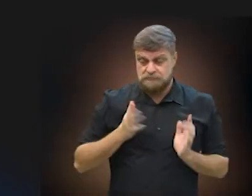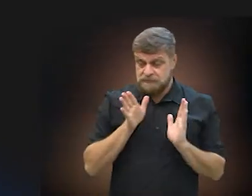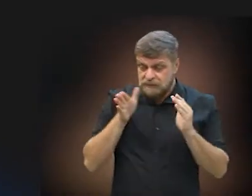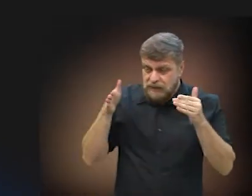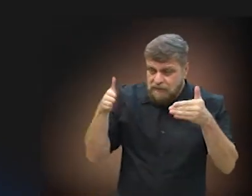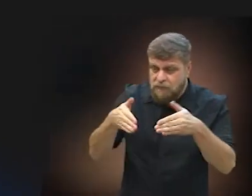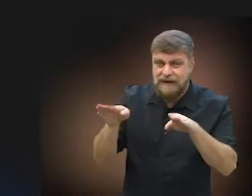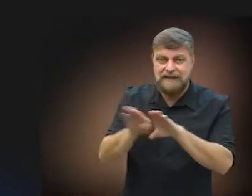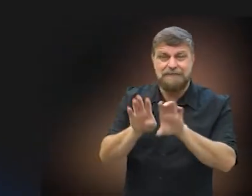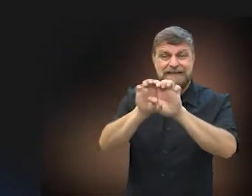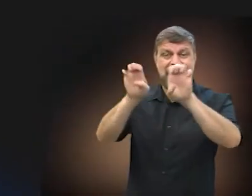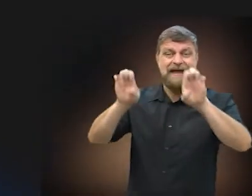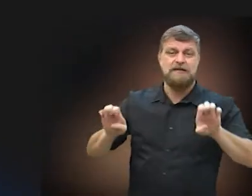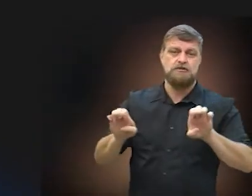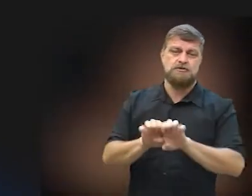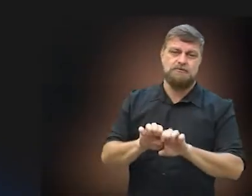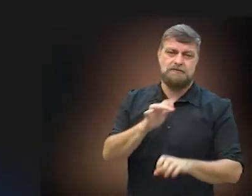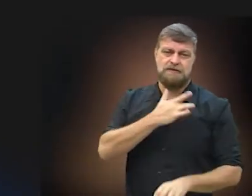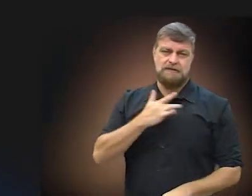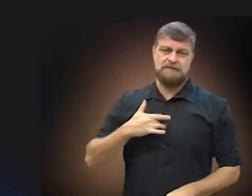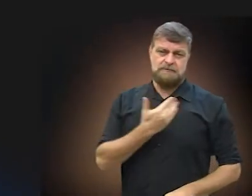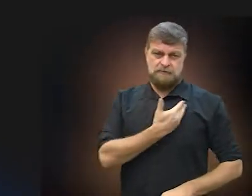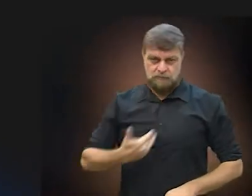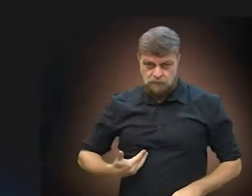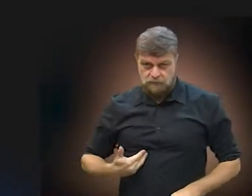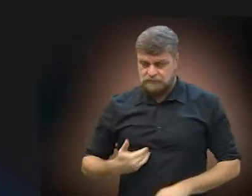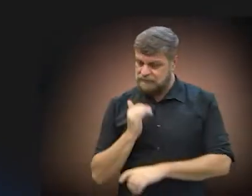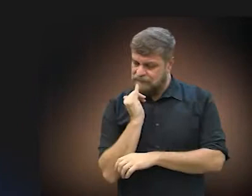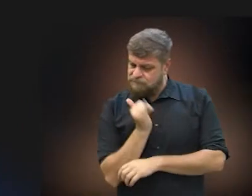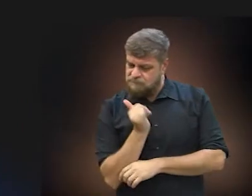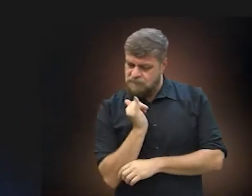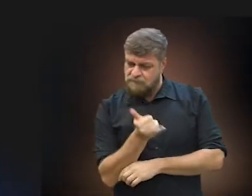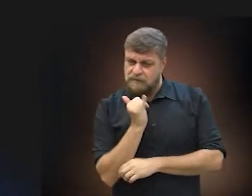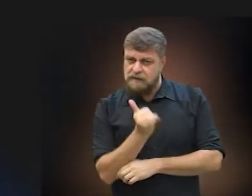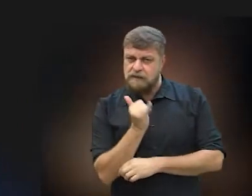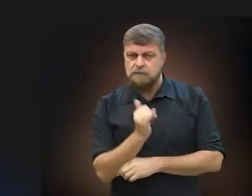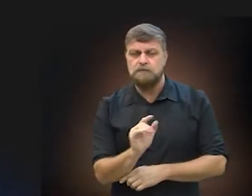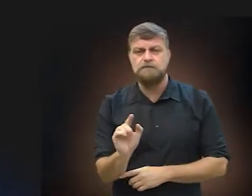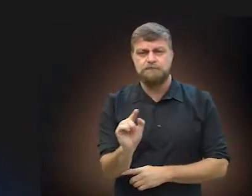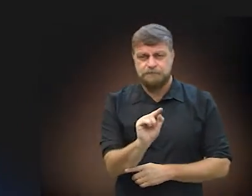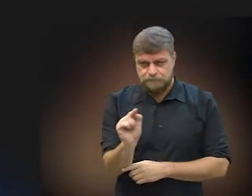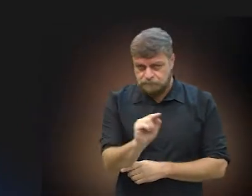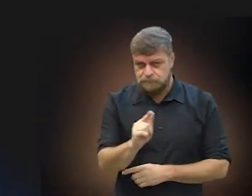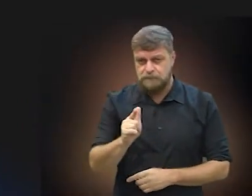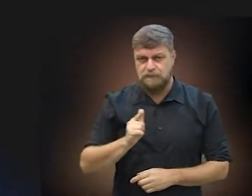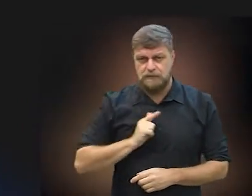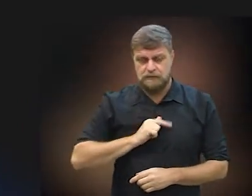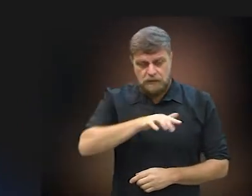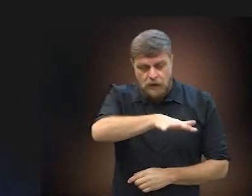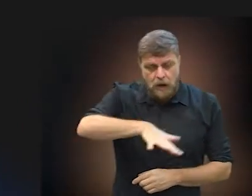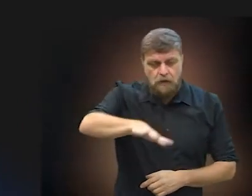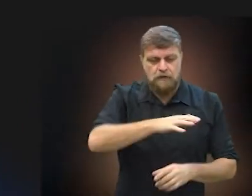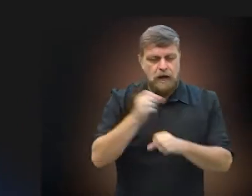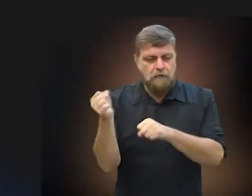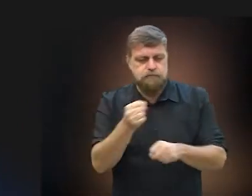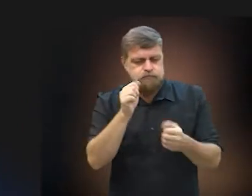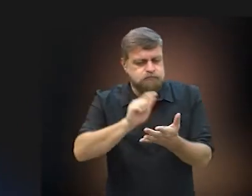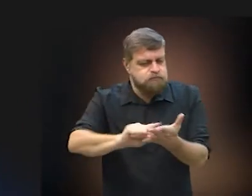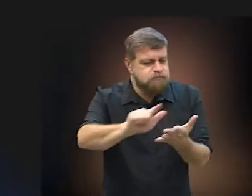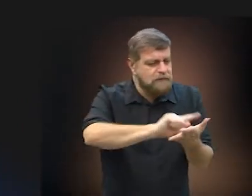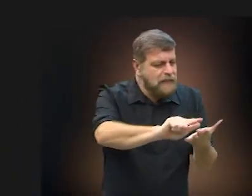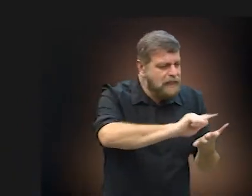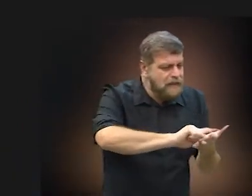que tocar também na questão estrutural. Nós falamos aí em manter